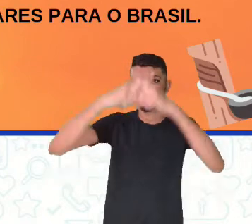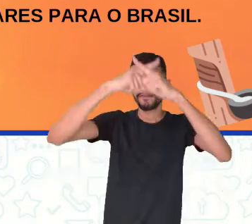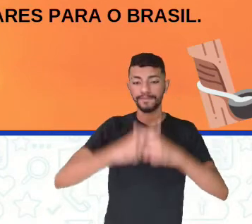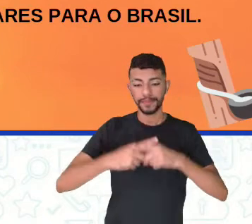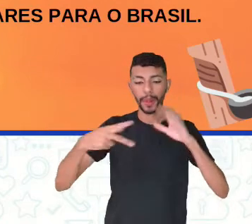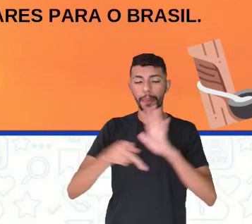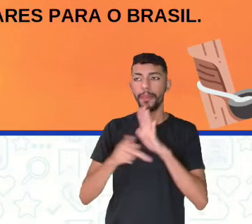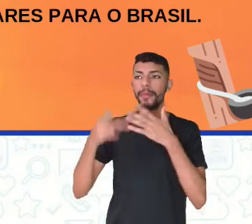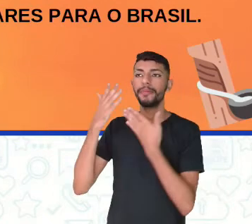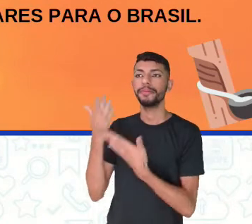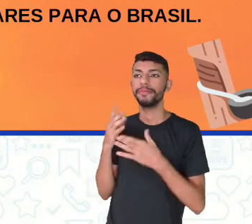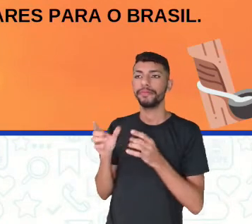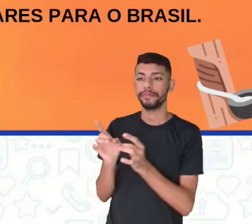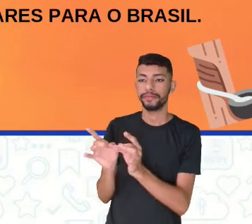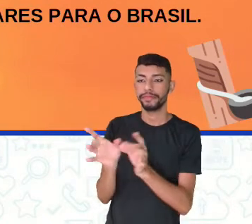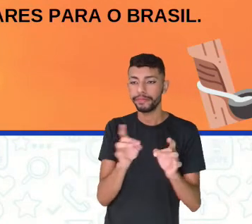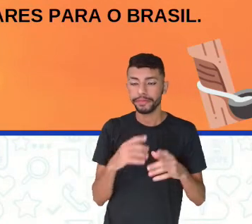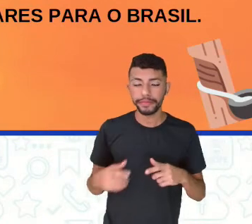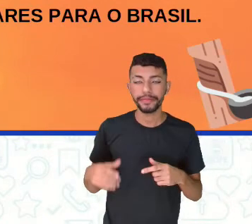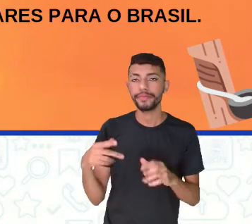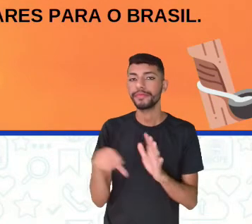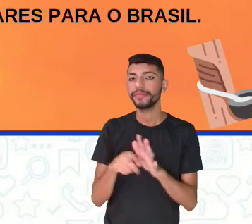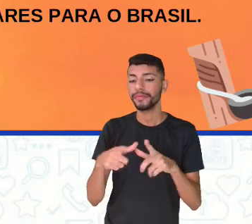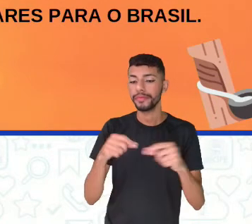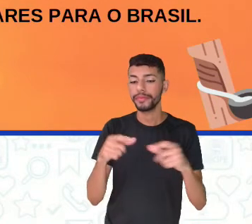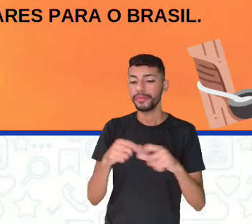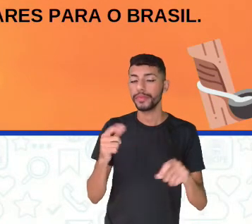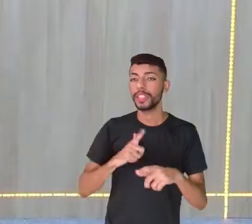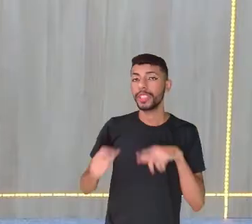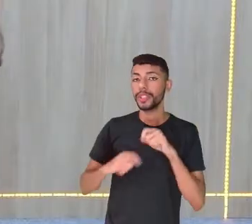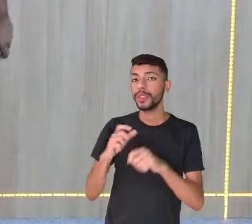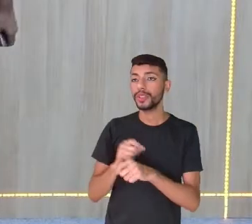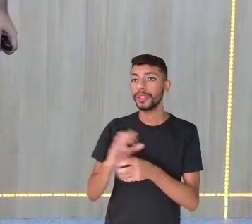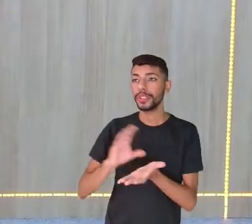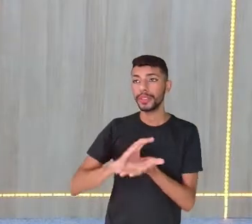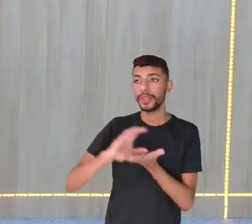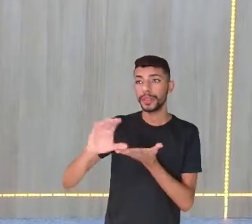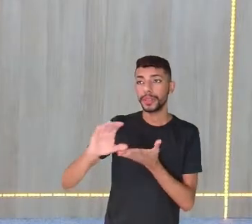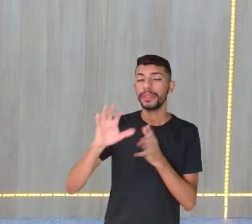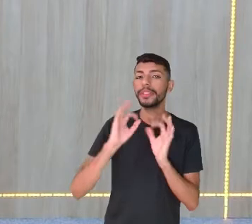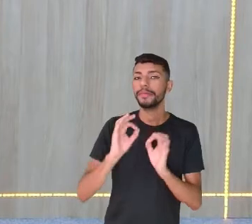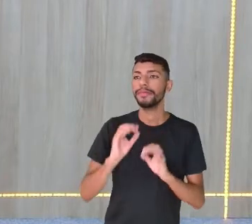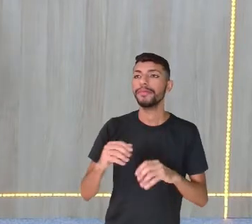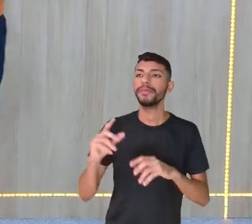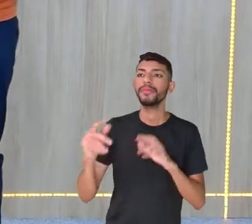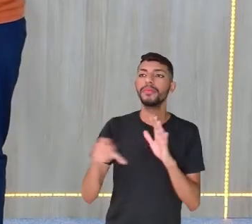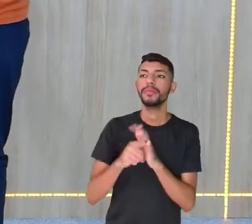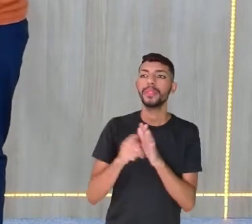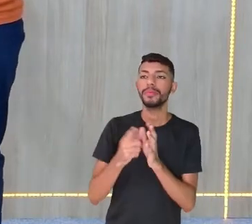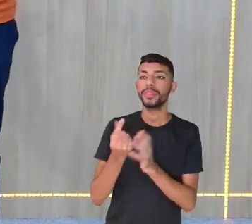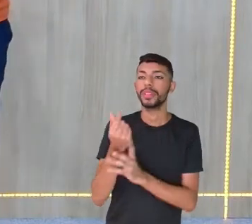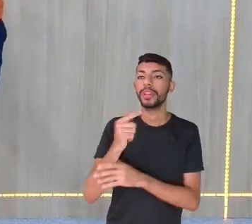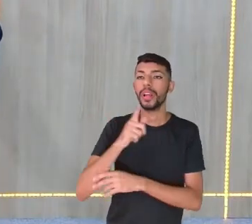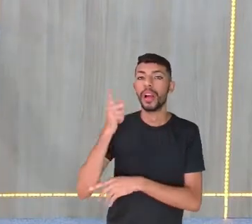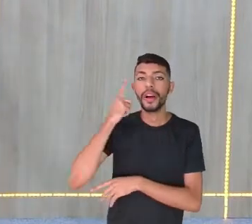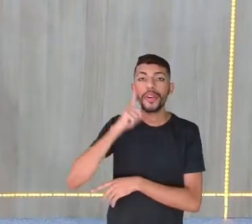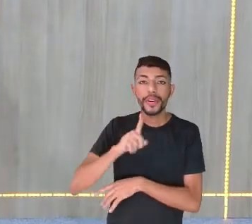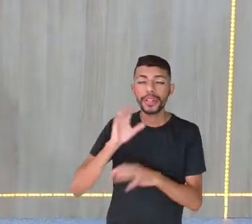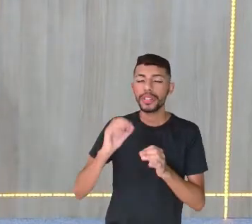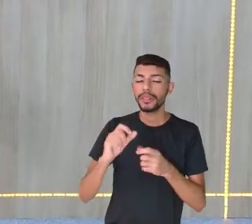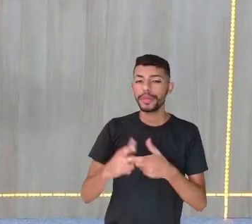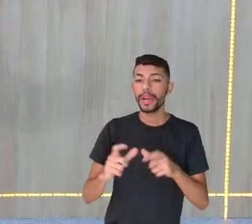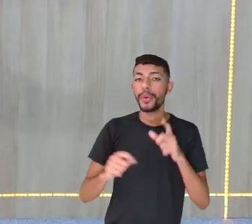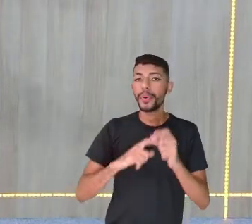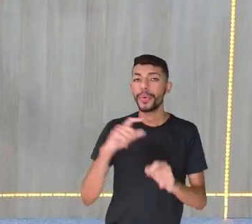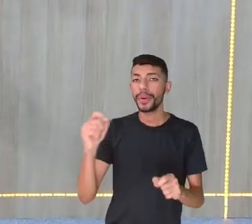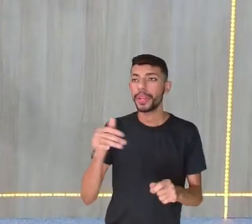esse mercado japonês, vem um investimento aqui, ó, capital estrangeiro, americano, para aumentar ainda